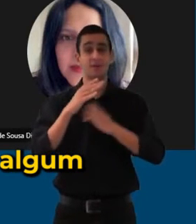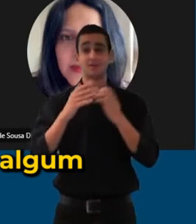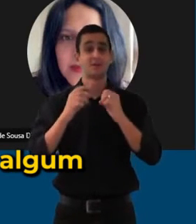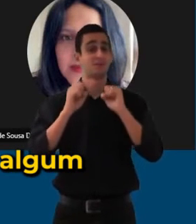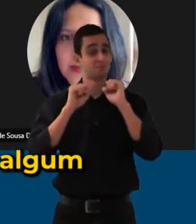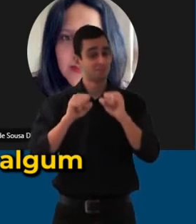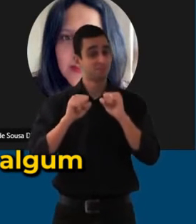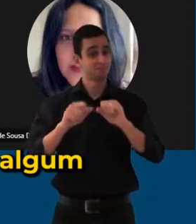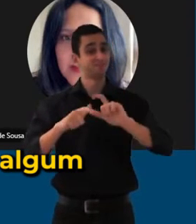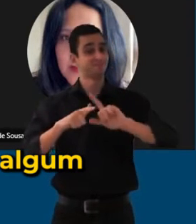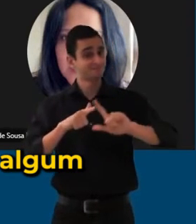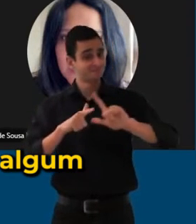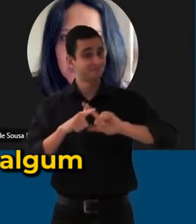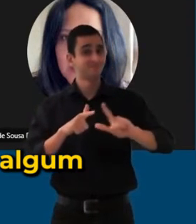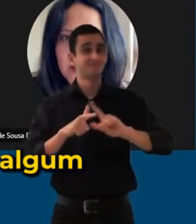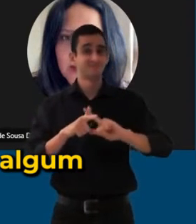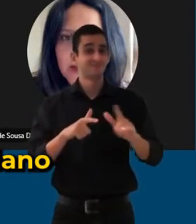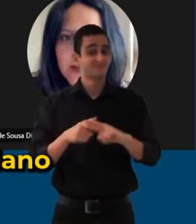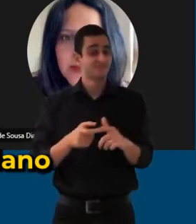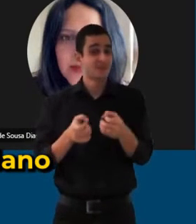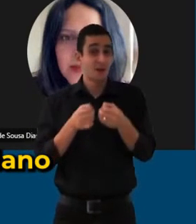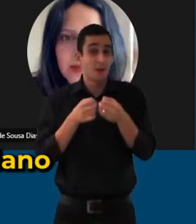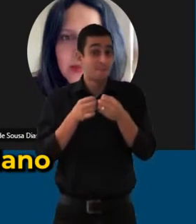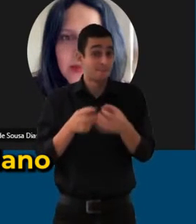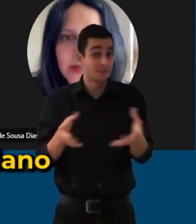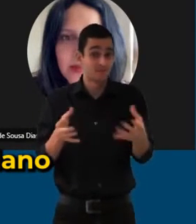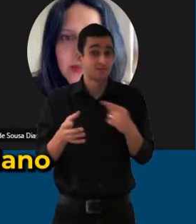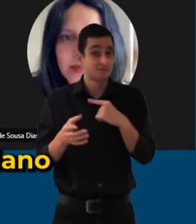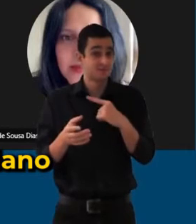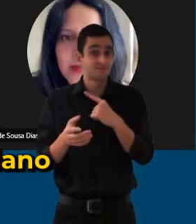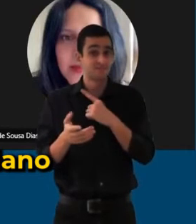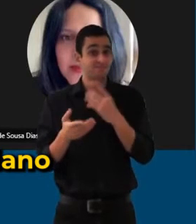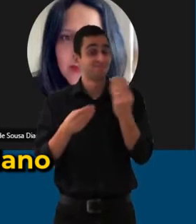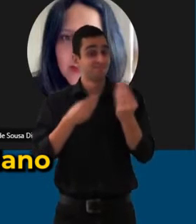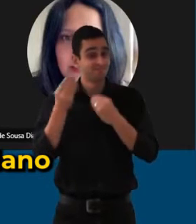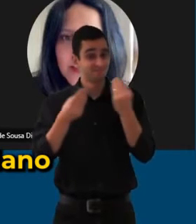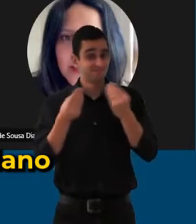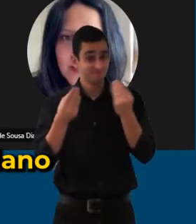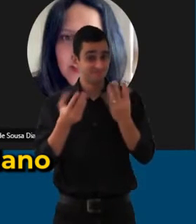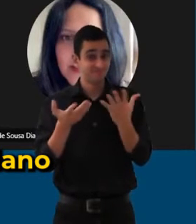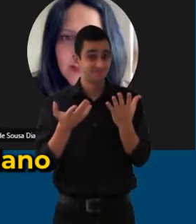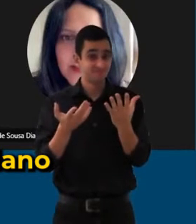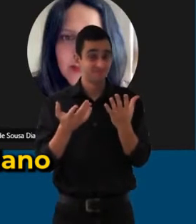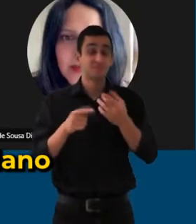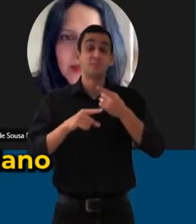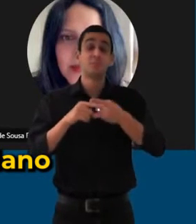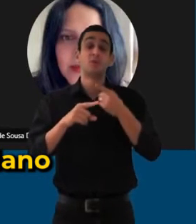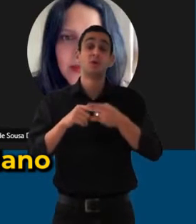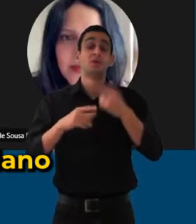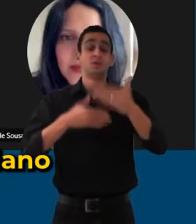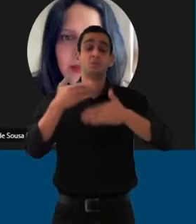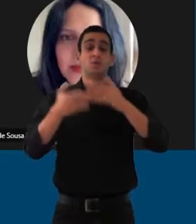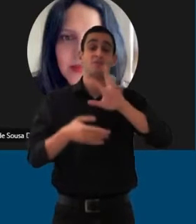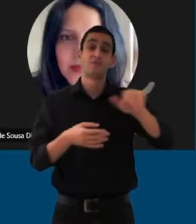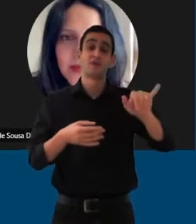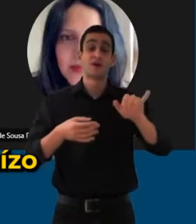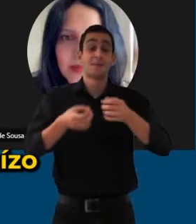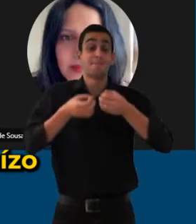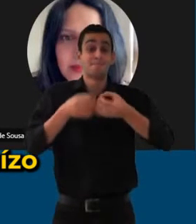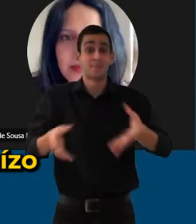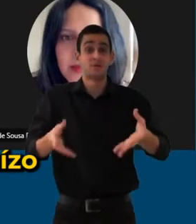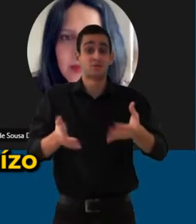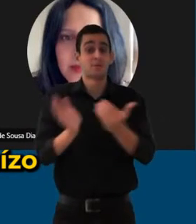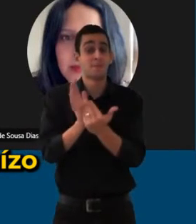de repente, algum degradador, algum terceiro começar a incrementar o dano nessa área, né,